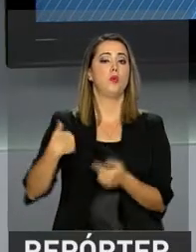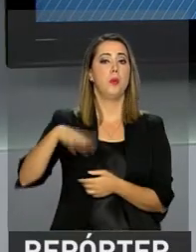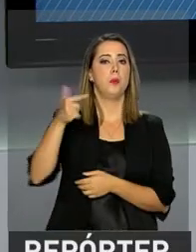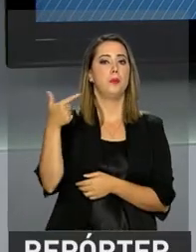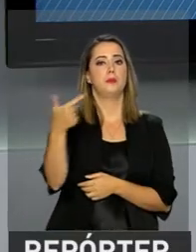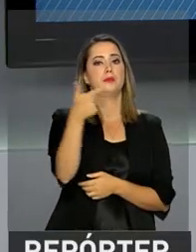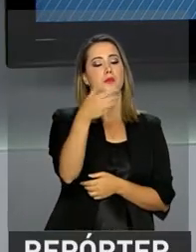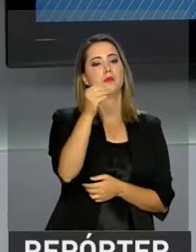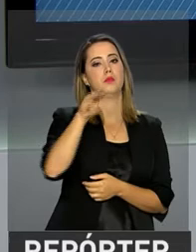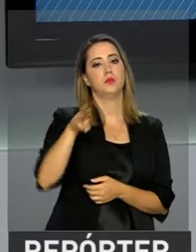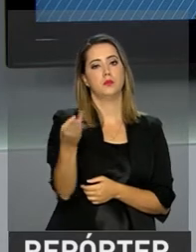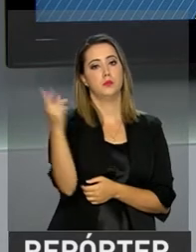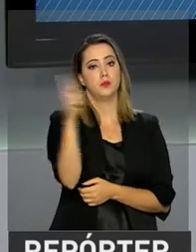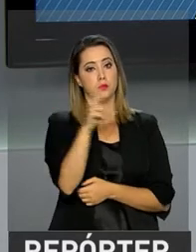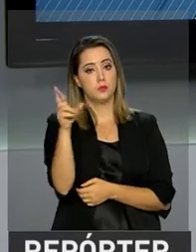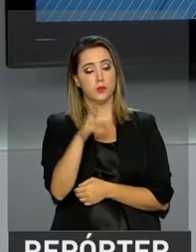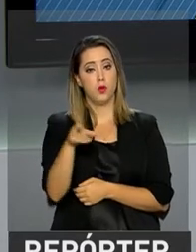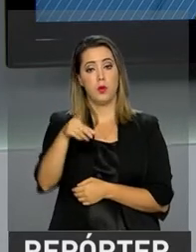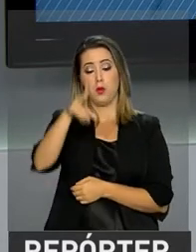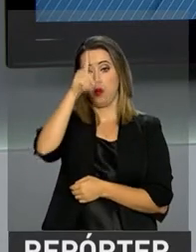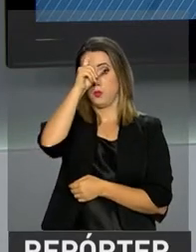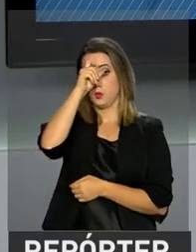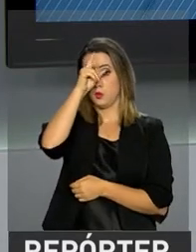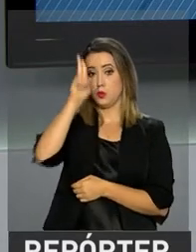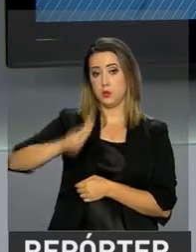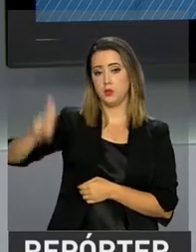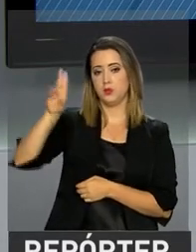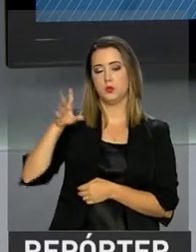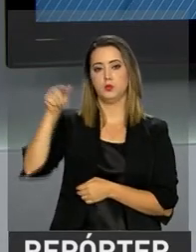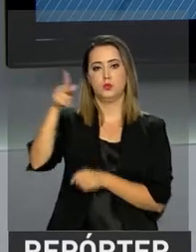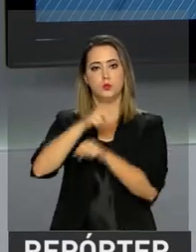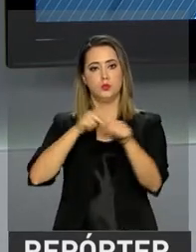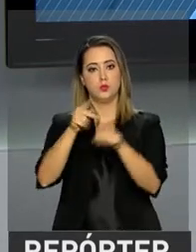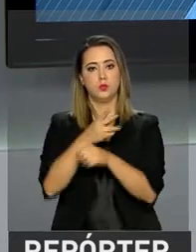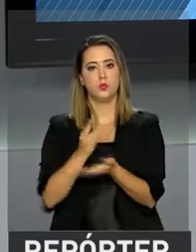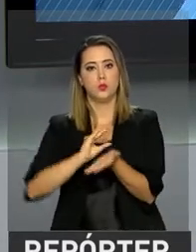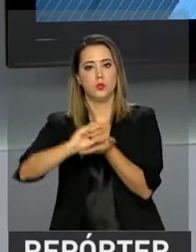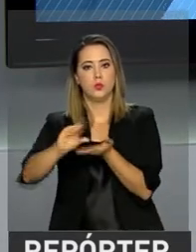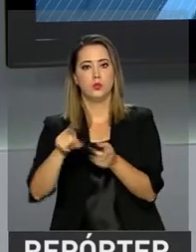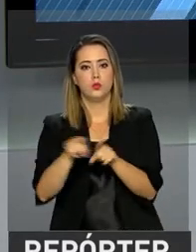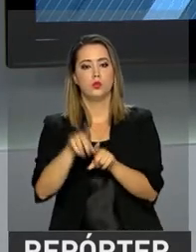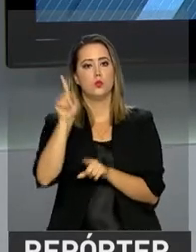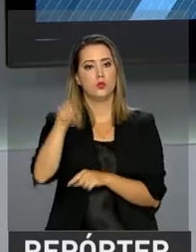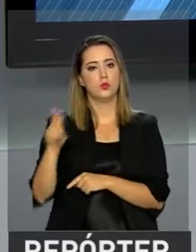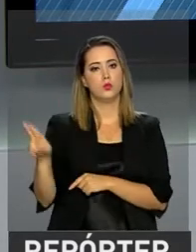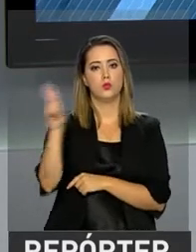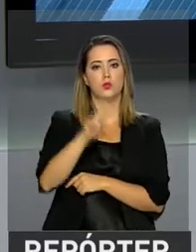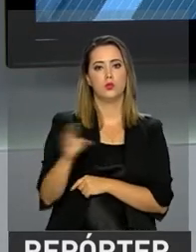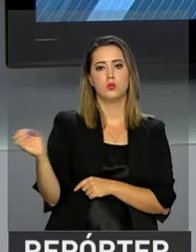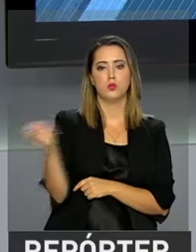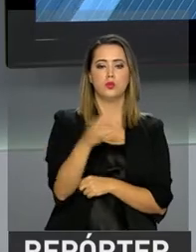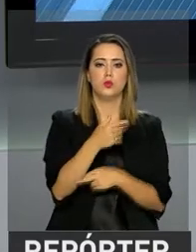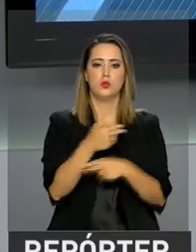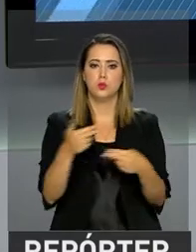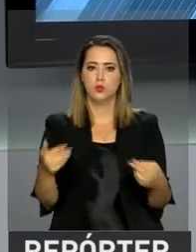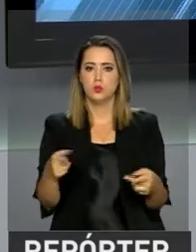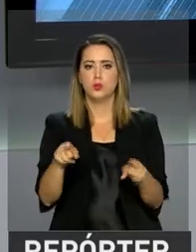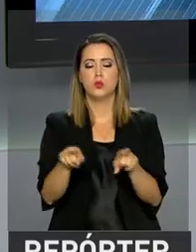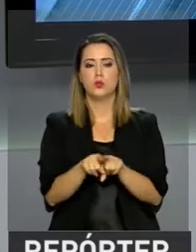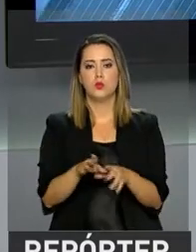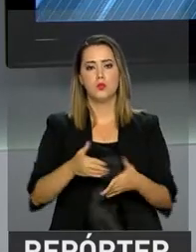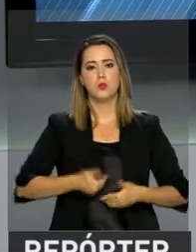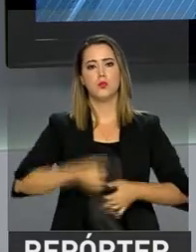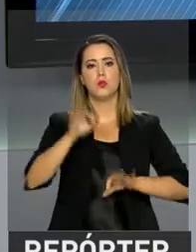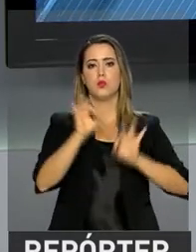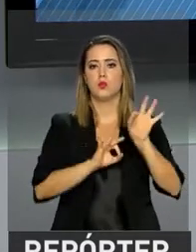220 milhões de reais para hospitais universitários de todo o país. O recurso deve ser usado para modernização dos equipamentos